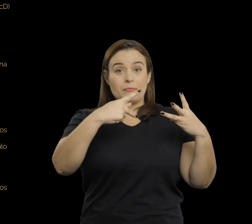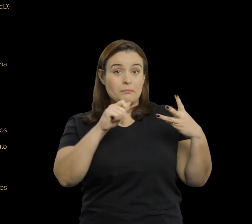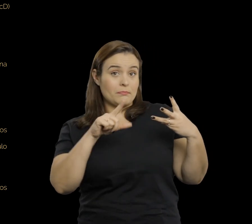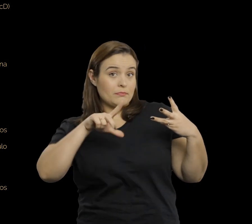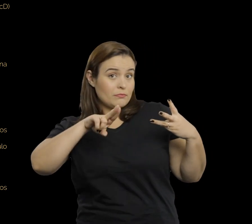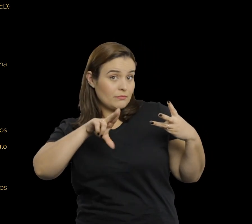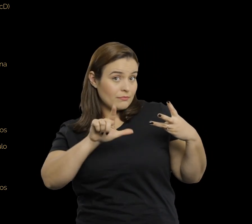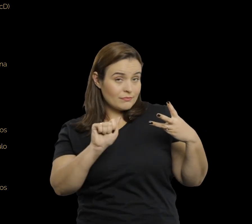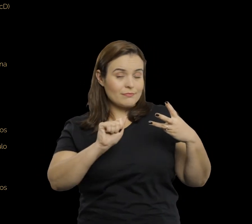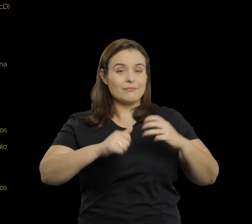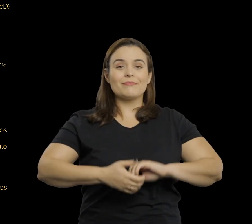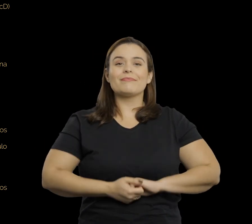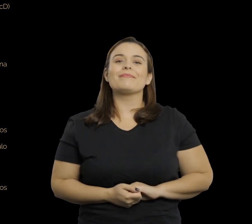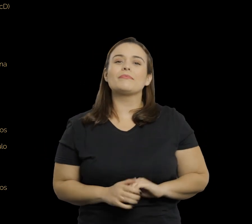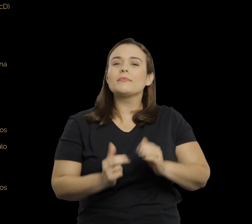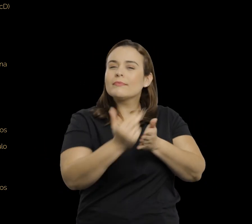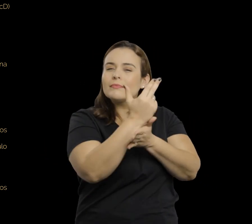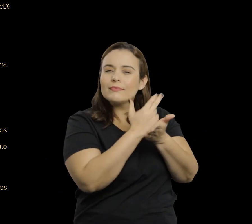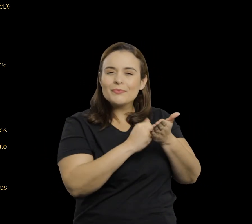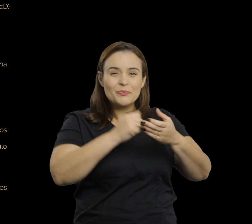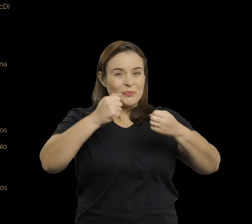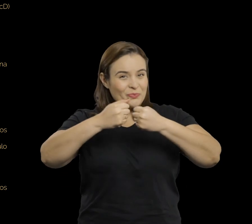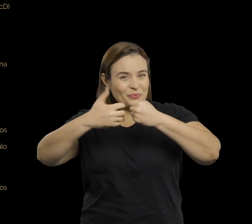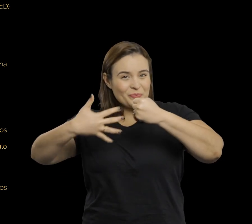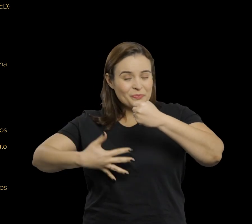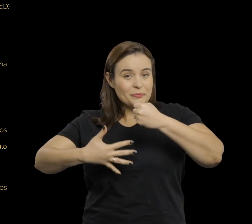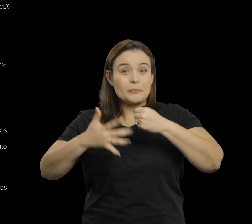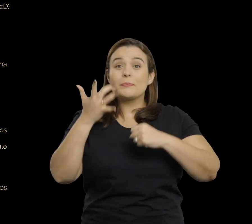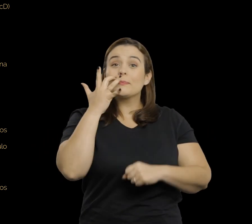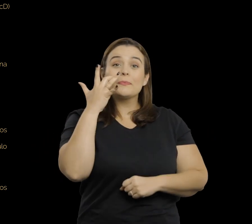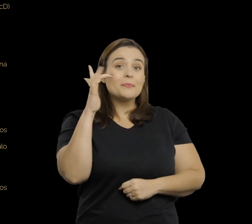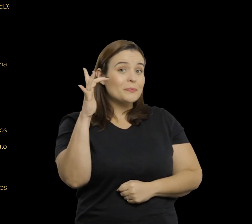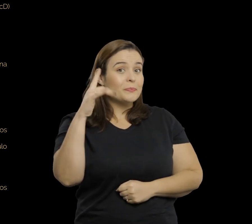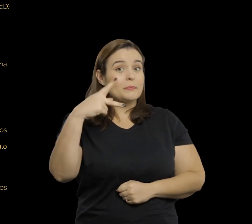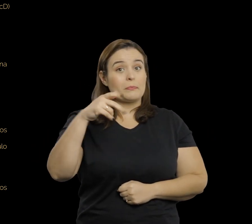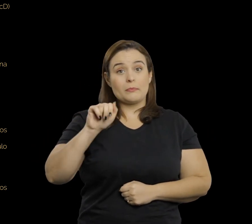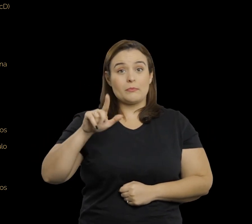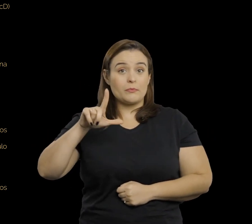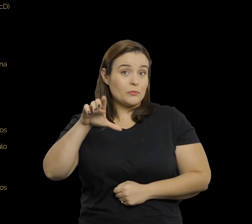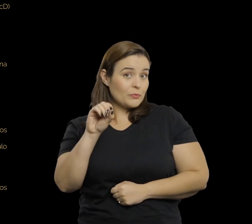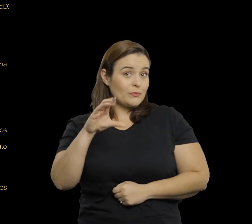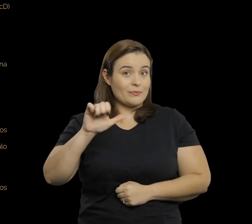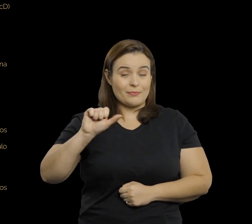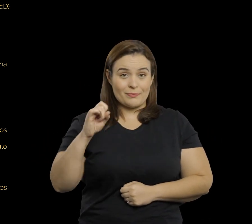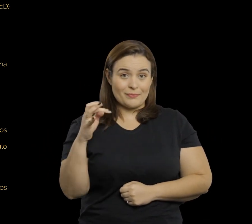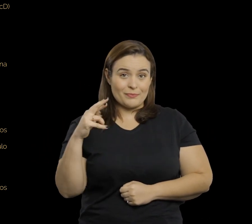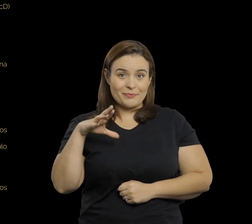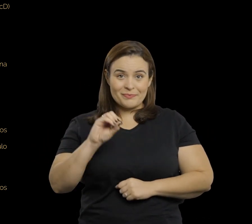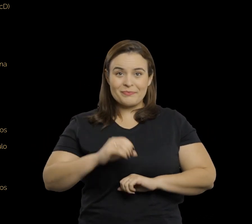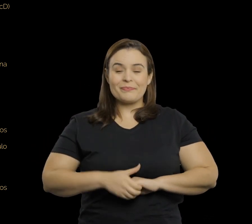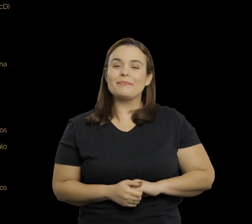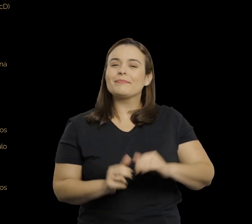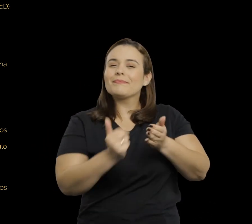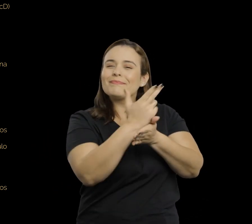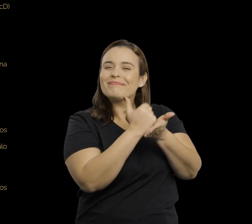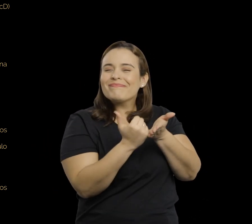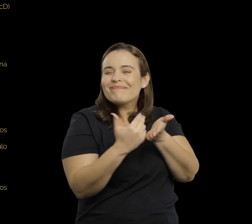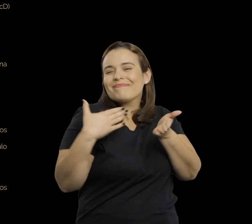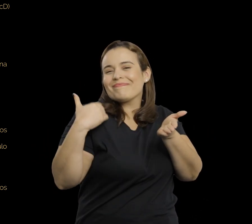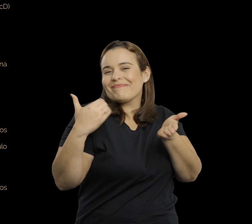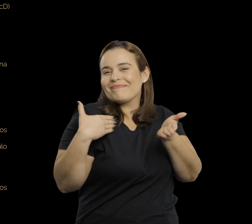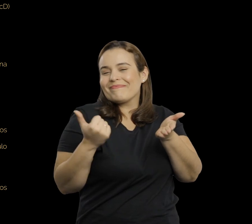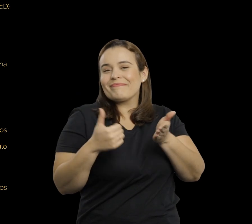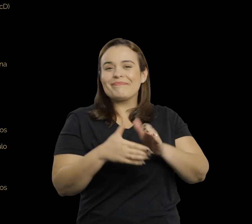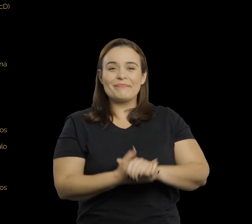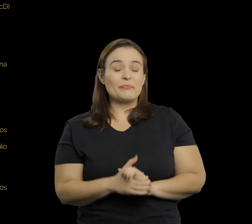Ferraz. Ilustração do glossário, Meg Miranda e Paulo Castro. Animação de ilustrações,